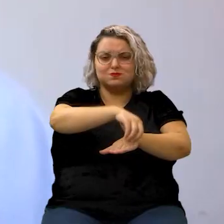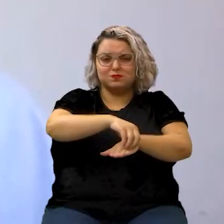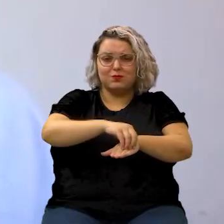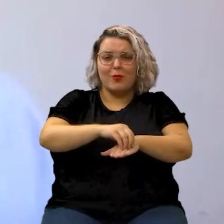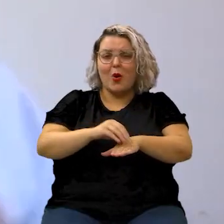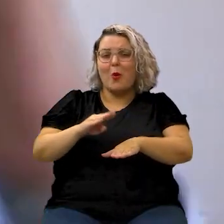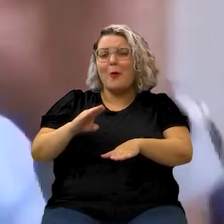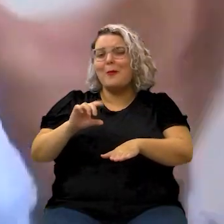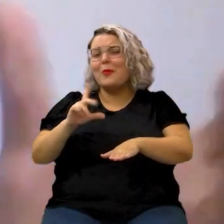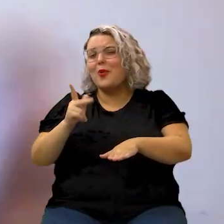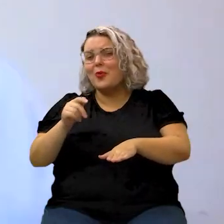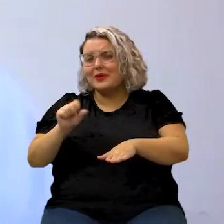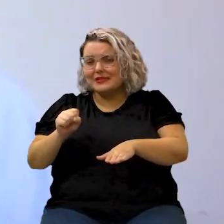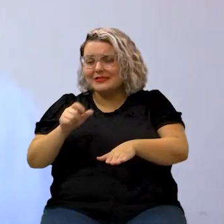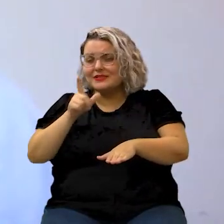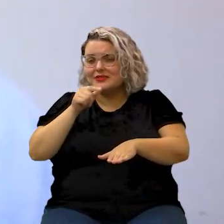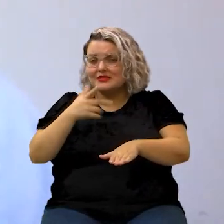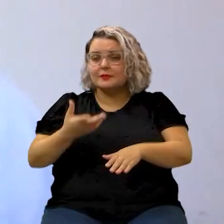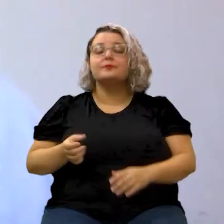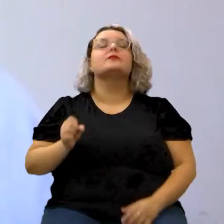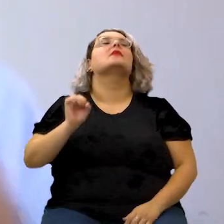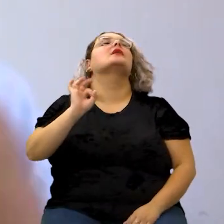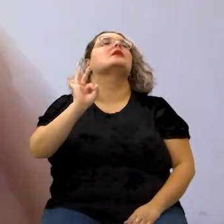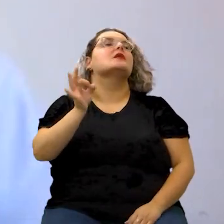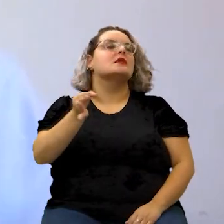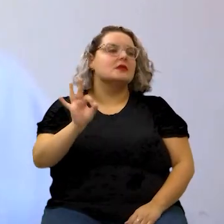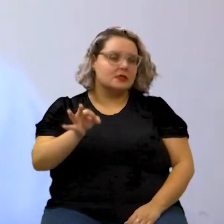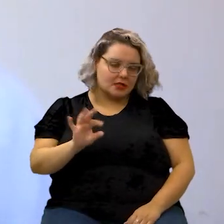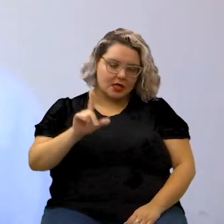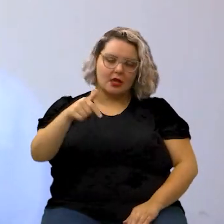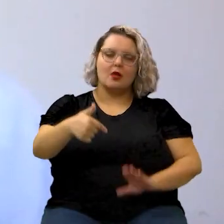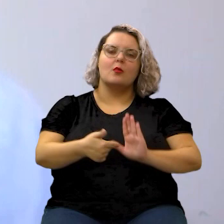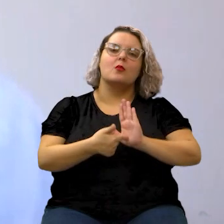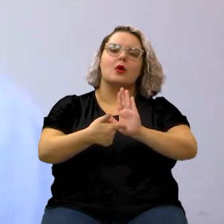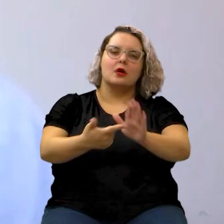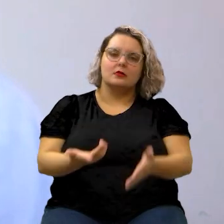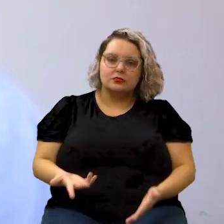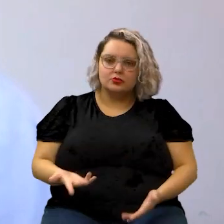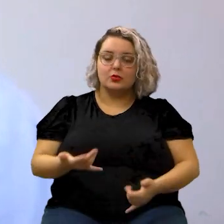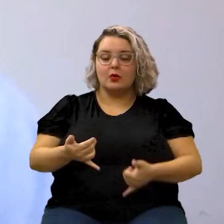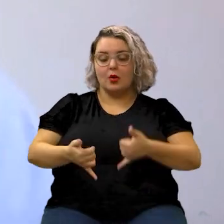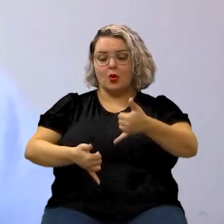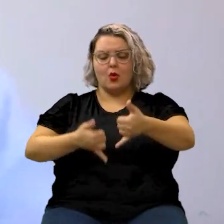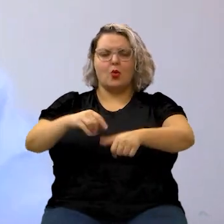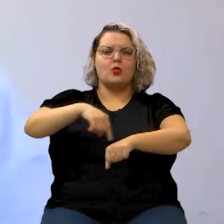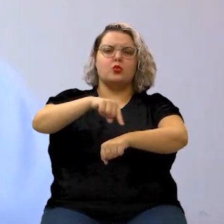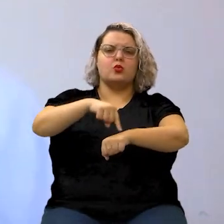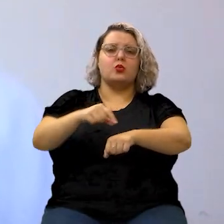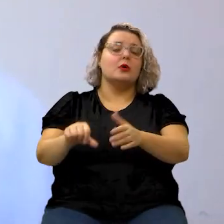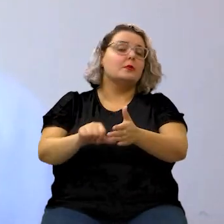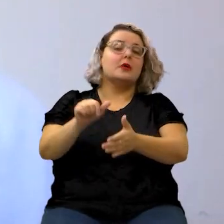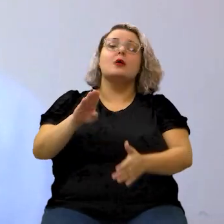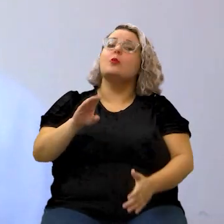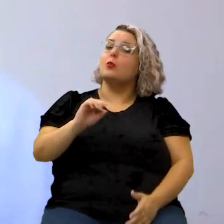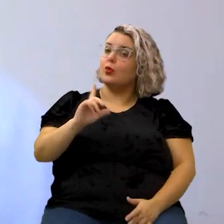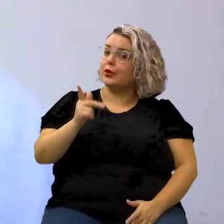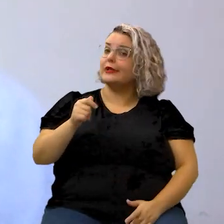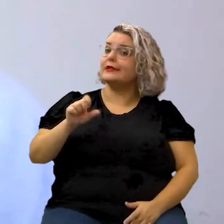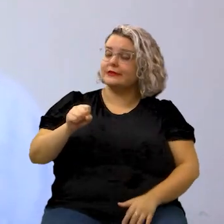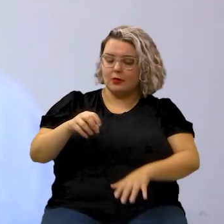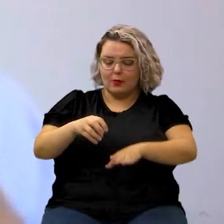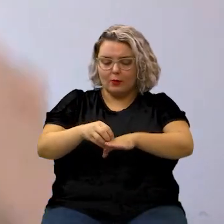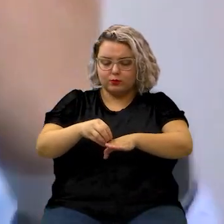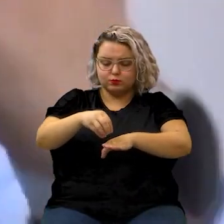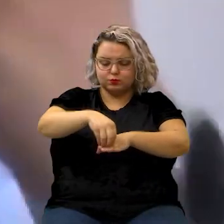Exatamente. Então, dentre as coisas que a gente pode apresentar depois de usar o salto por longos períodos, a primeira são bolhas. Então,